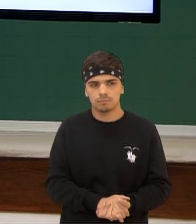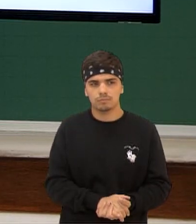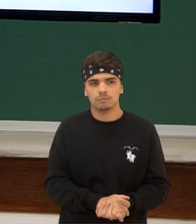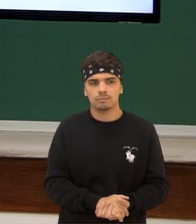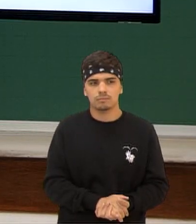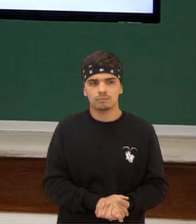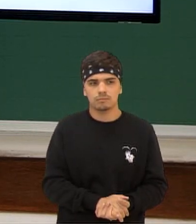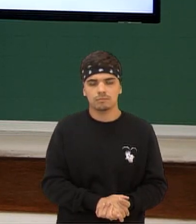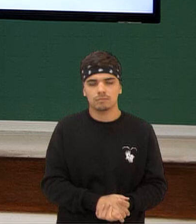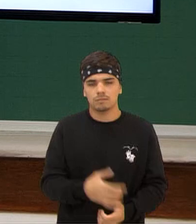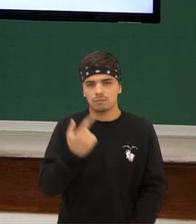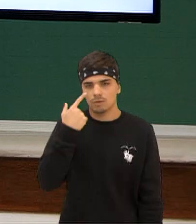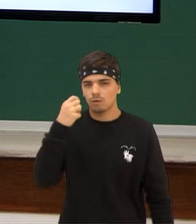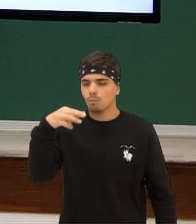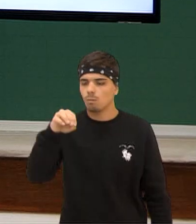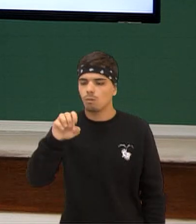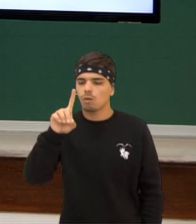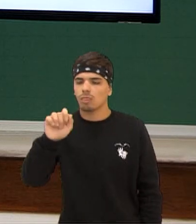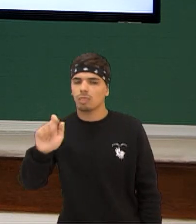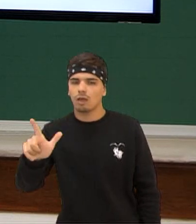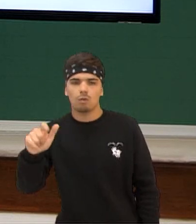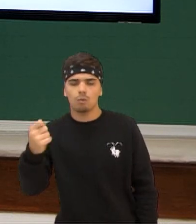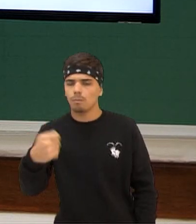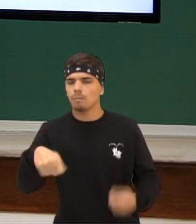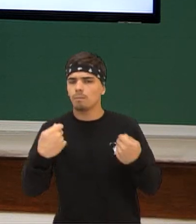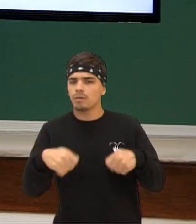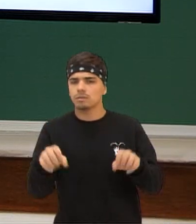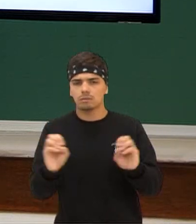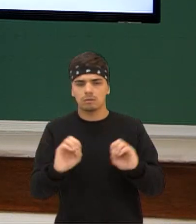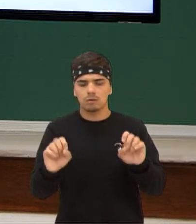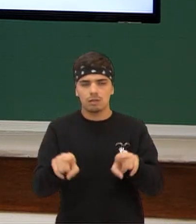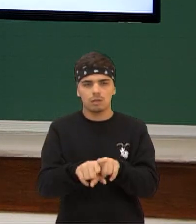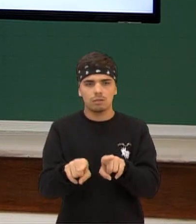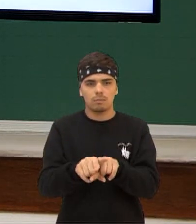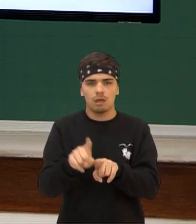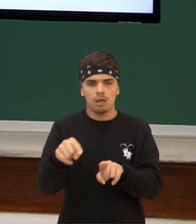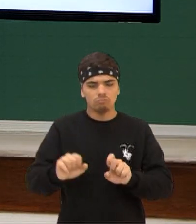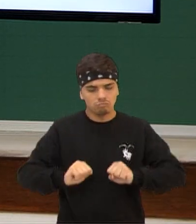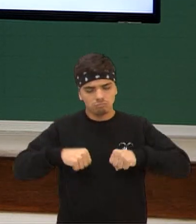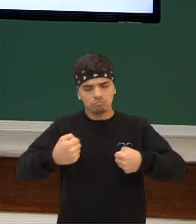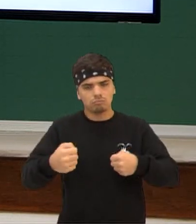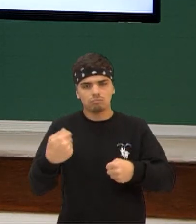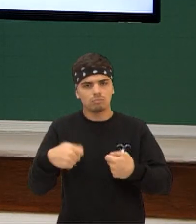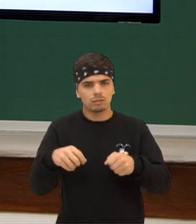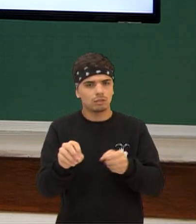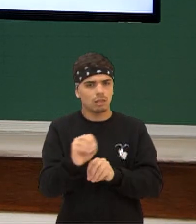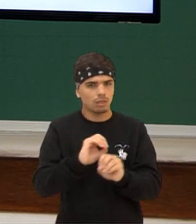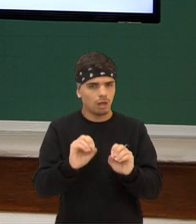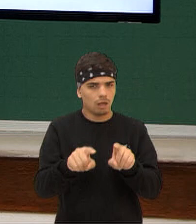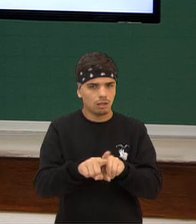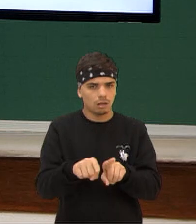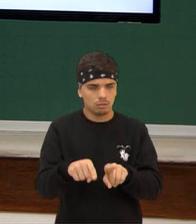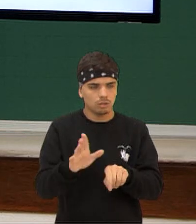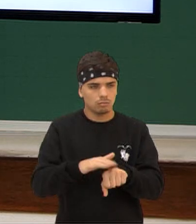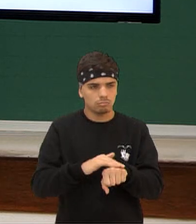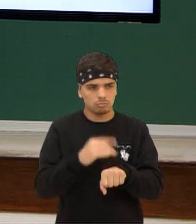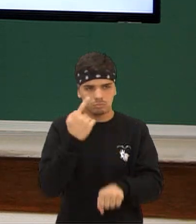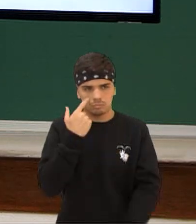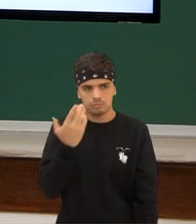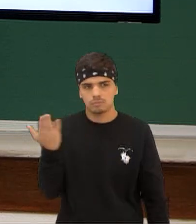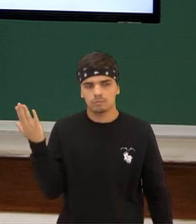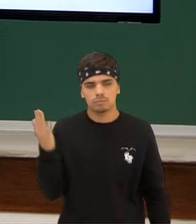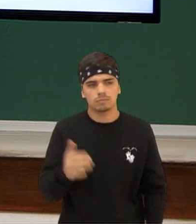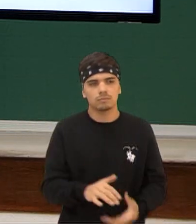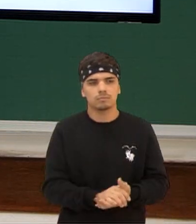play verbo modal e não precisa disso esse é o verbo forte eu não preciso de nada ele se mantém então he